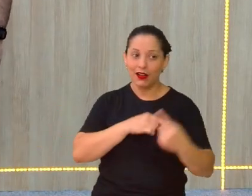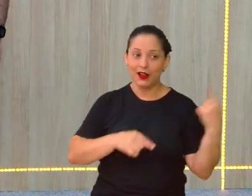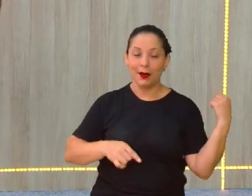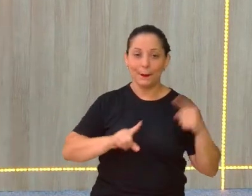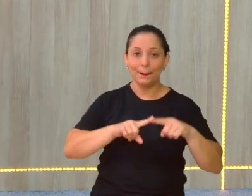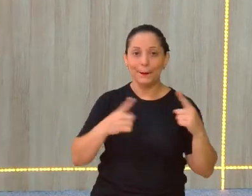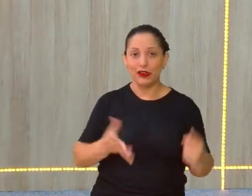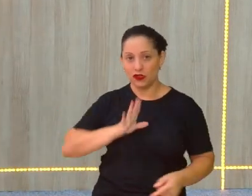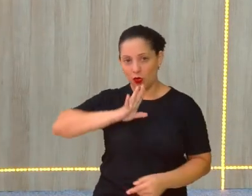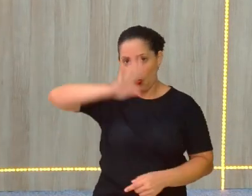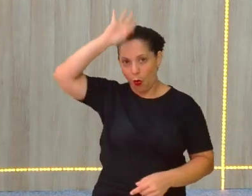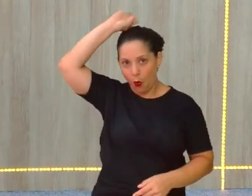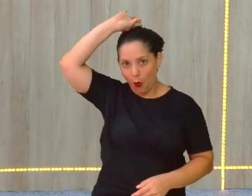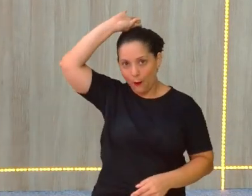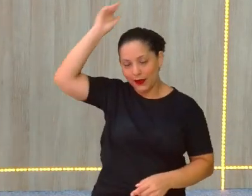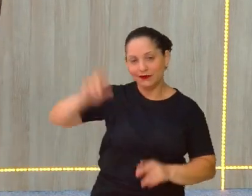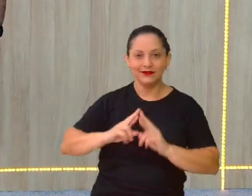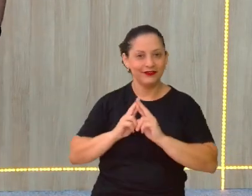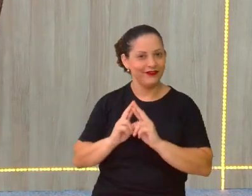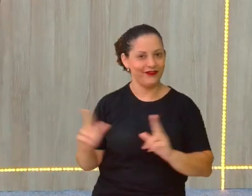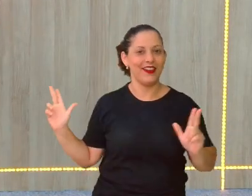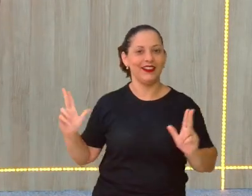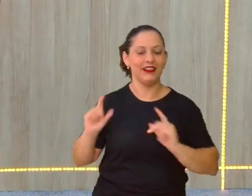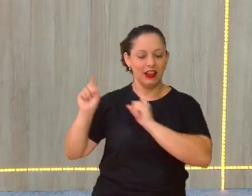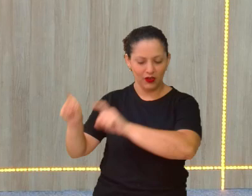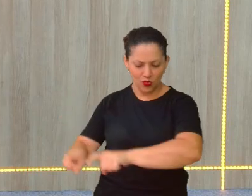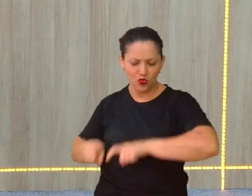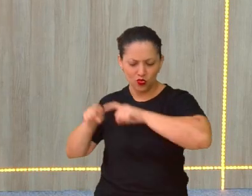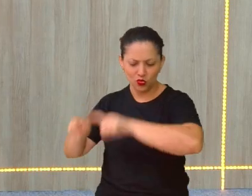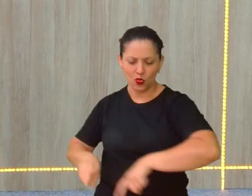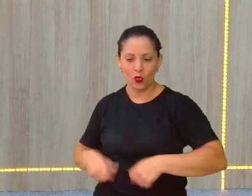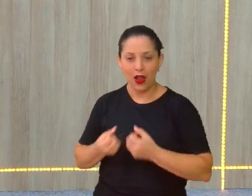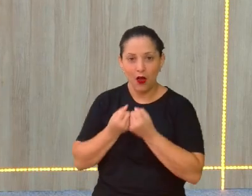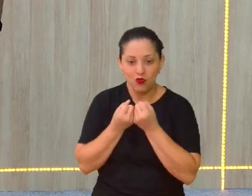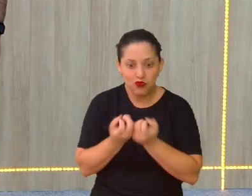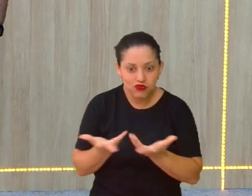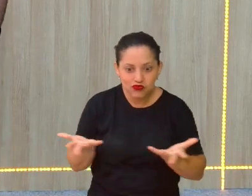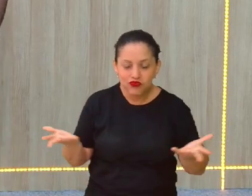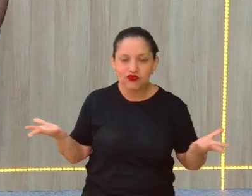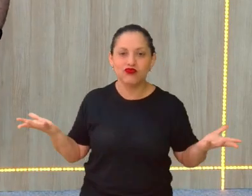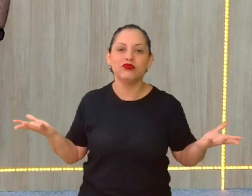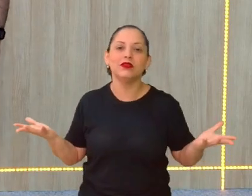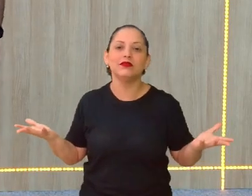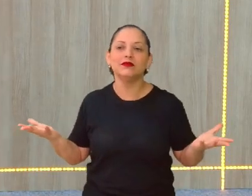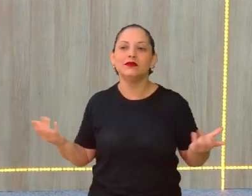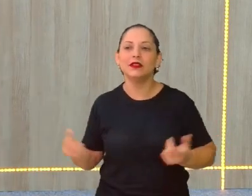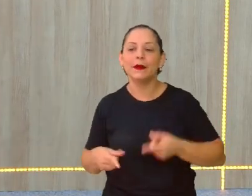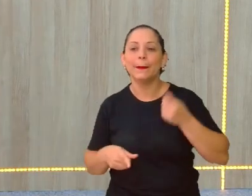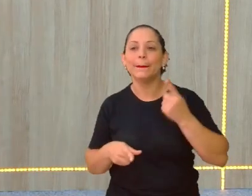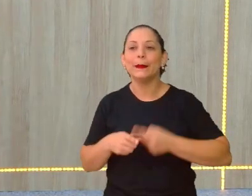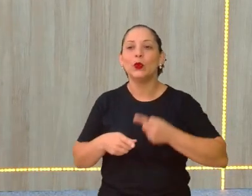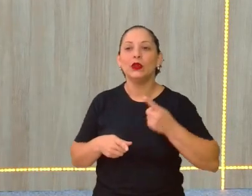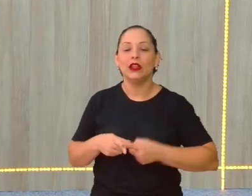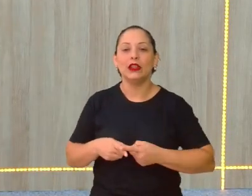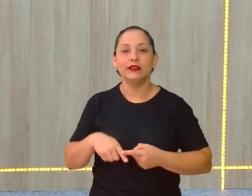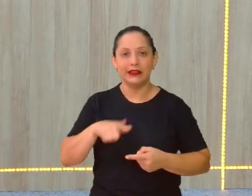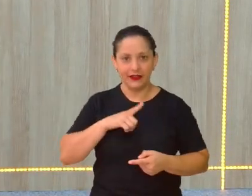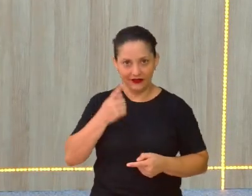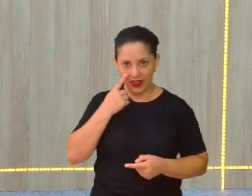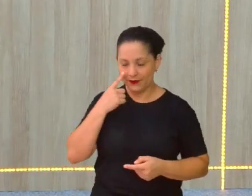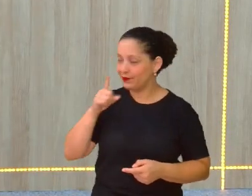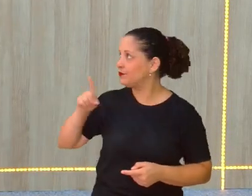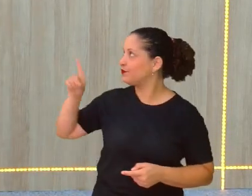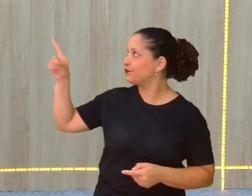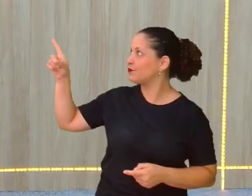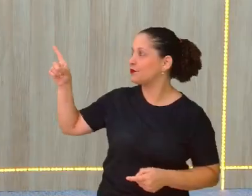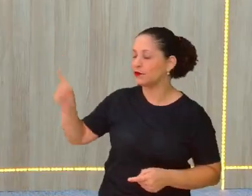Houve inicialmente o desenvolvimento da agricultura, até porque o litoral, certo? Embora a gente tenha aqui, observe no mapa,